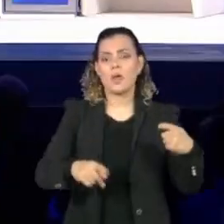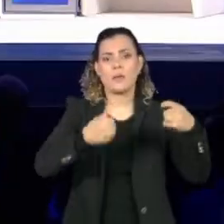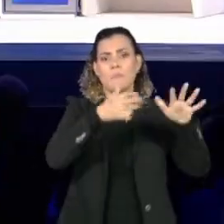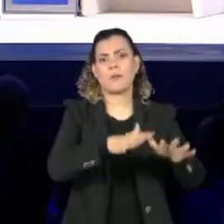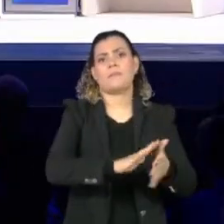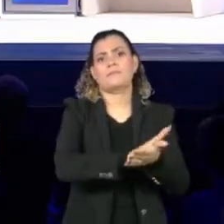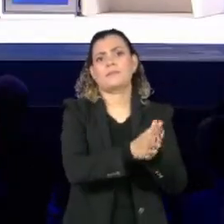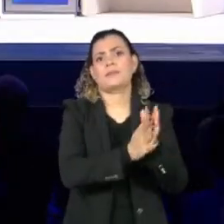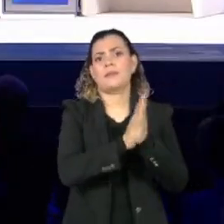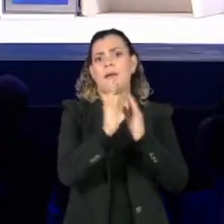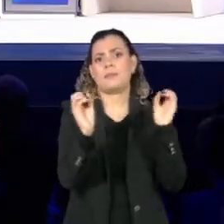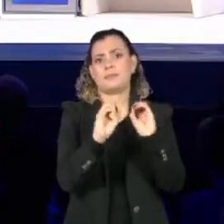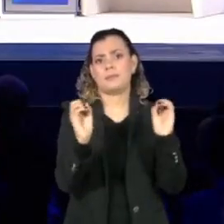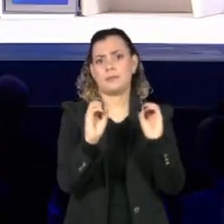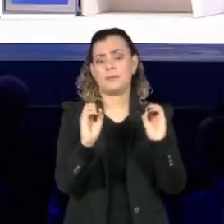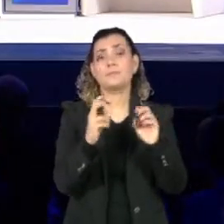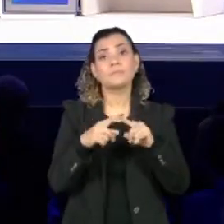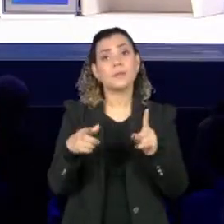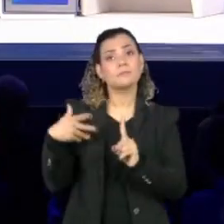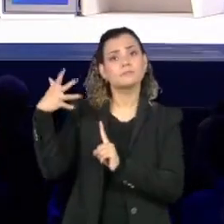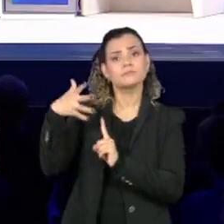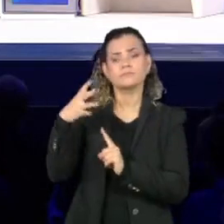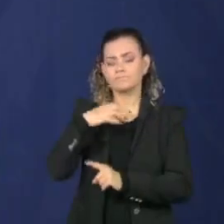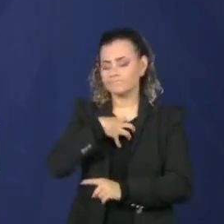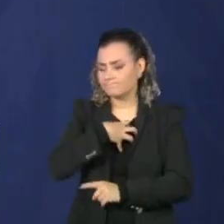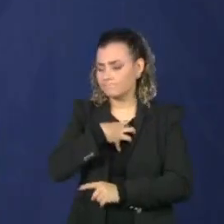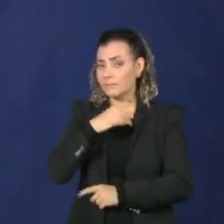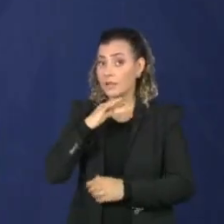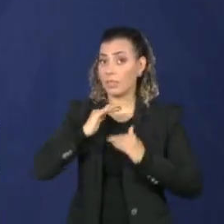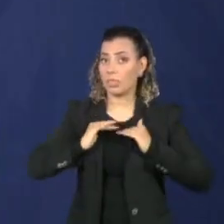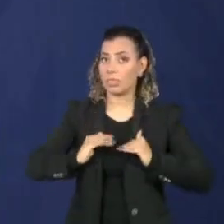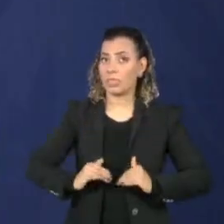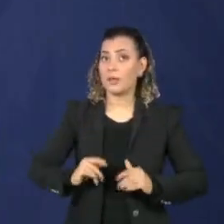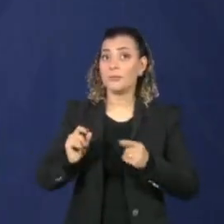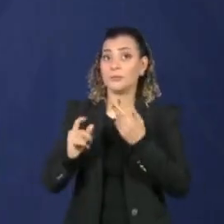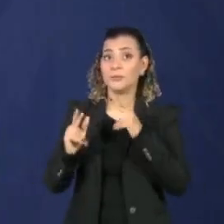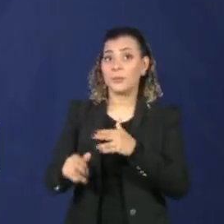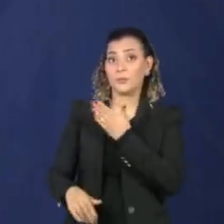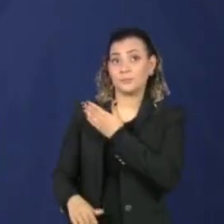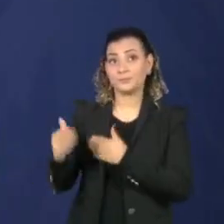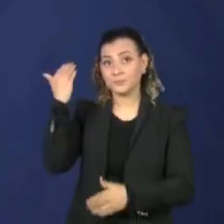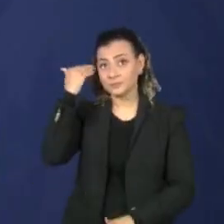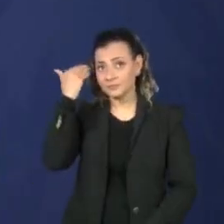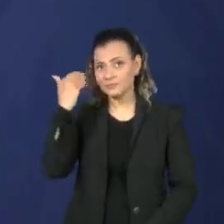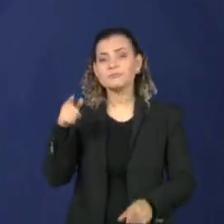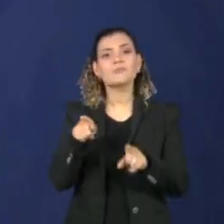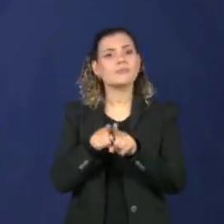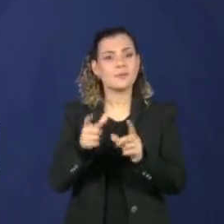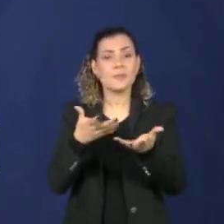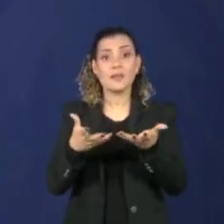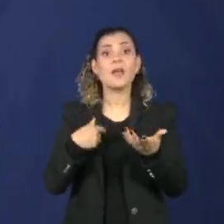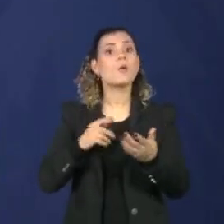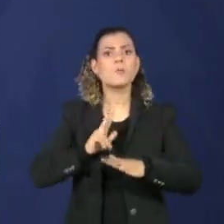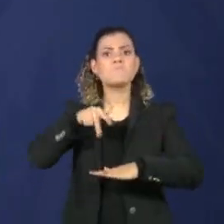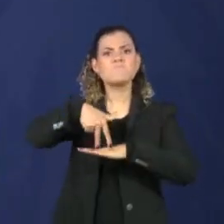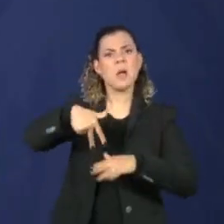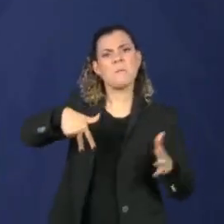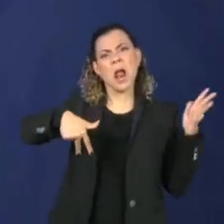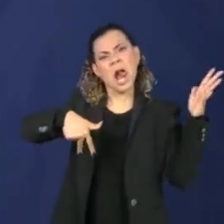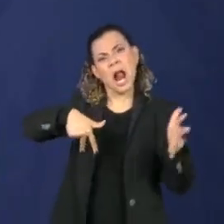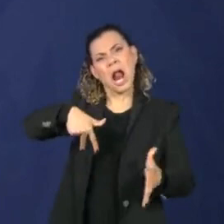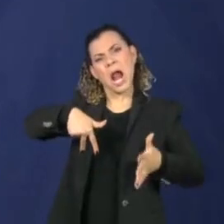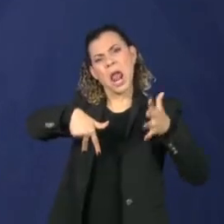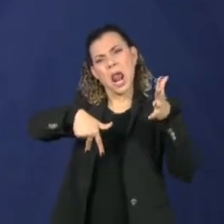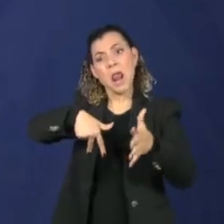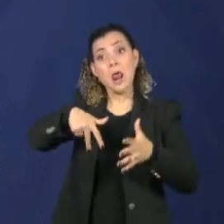foi um discurso morno decepcionou Quem estava acostumado com o Angela Merkel e suas intervenções de impacto